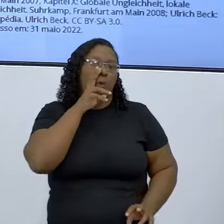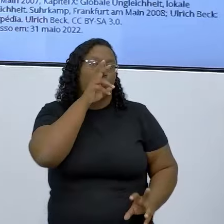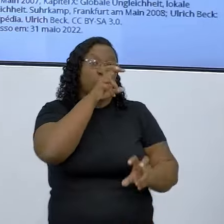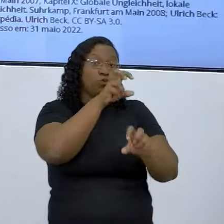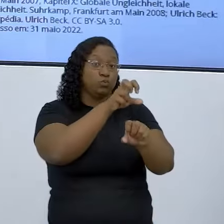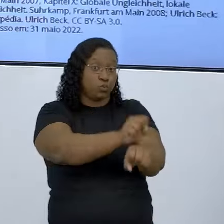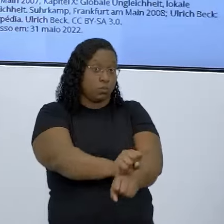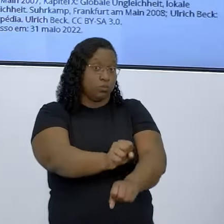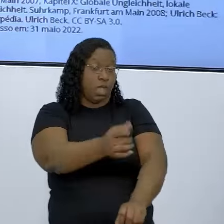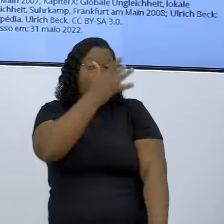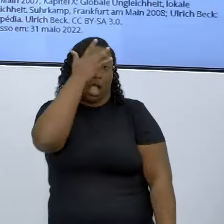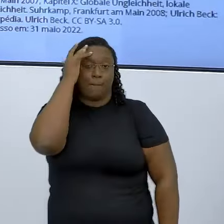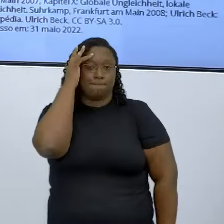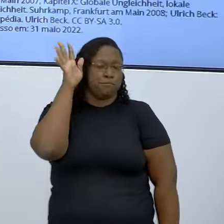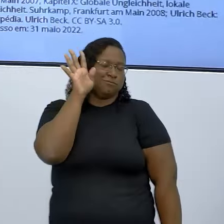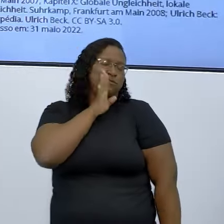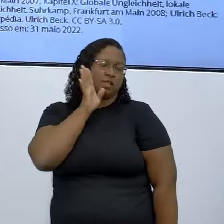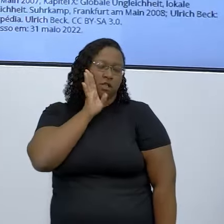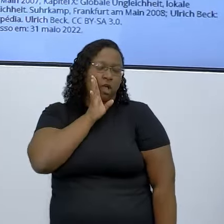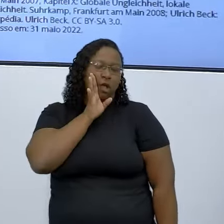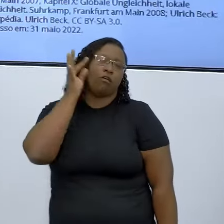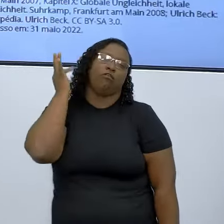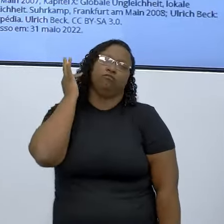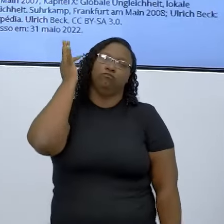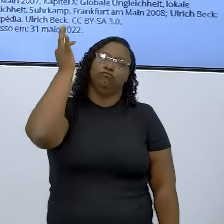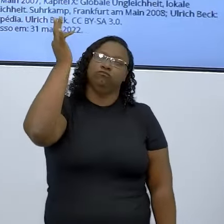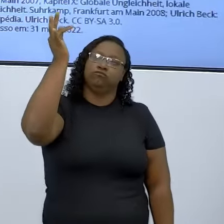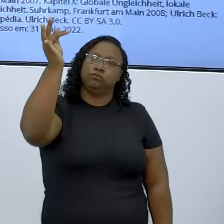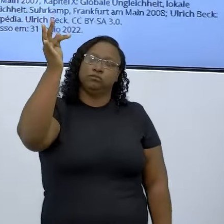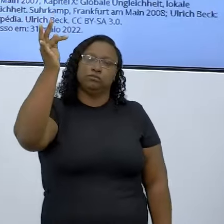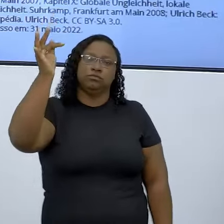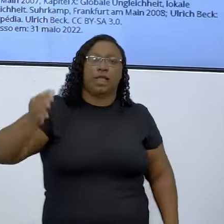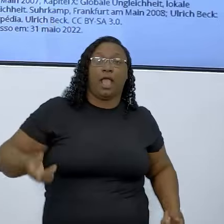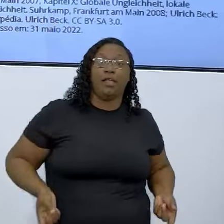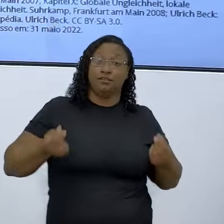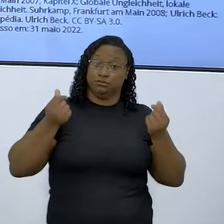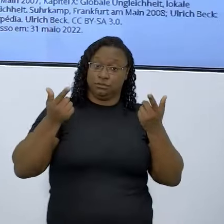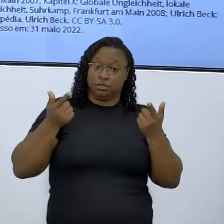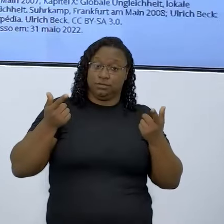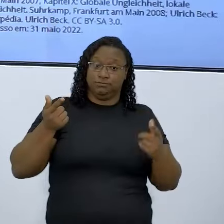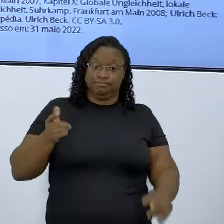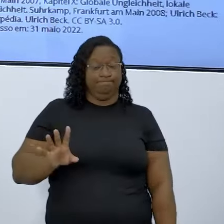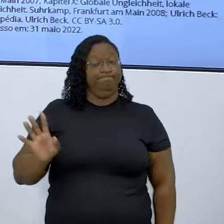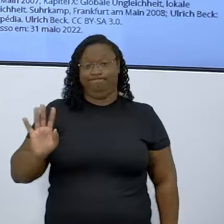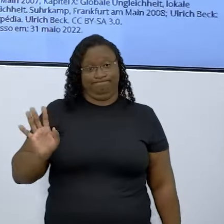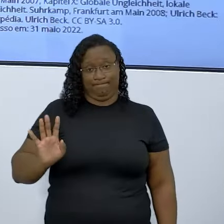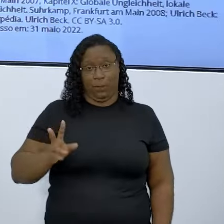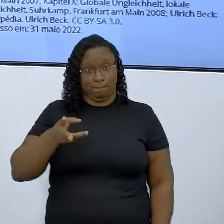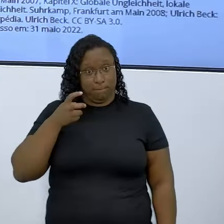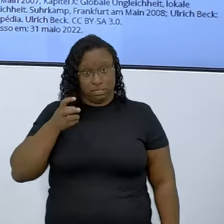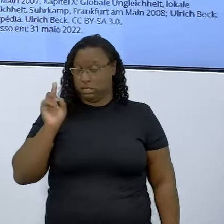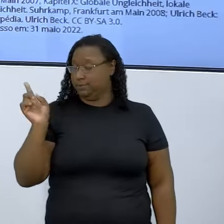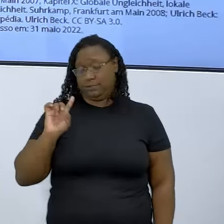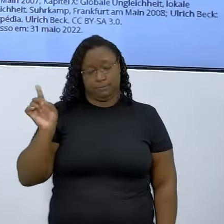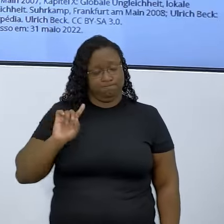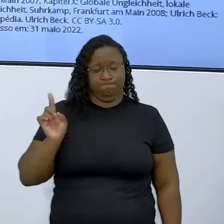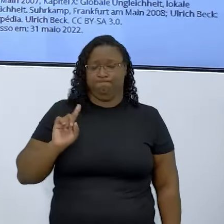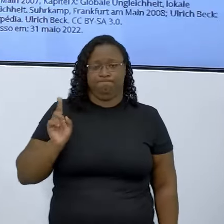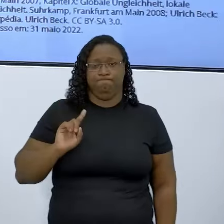pessoa legal, que no fim da sua vida você vai ficar milionário. E a gente começa a ver que não. E